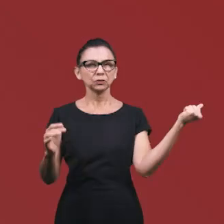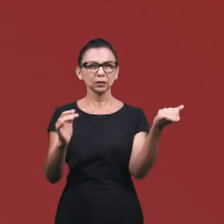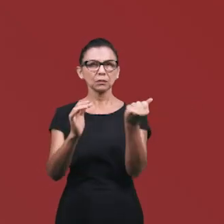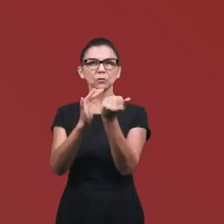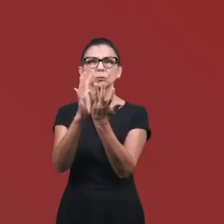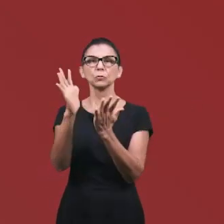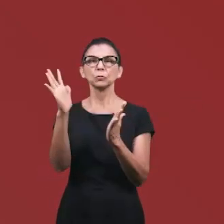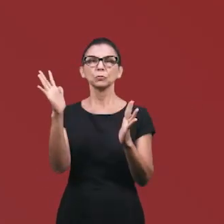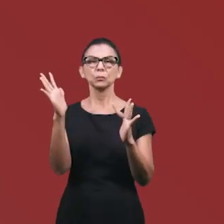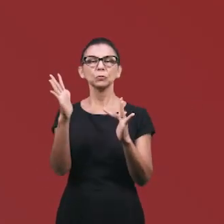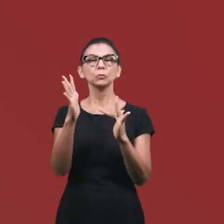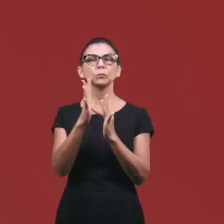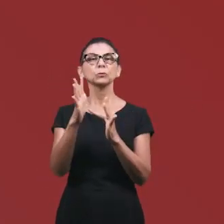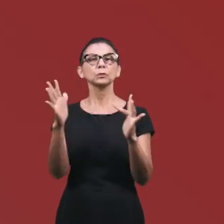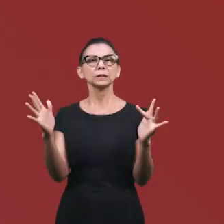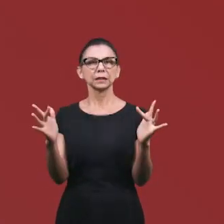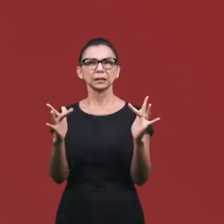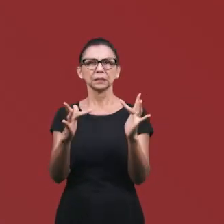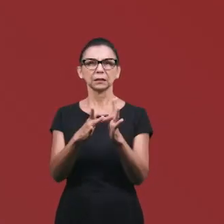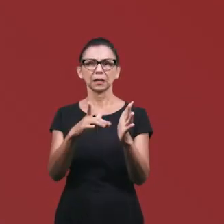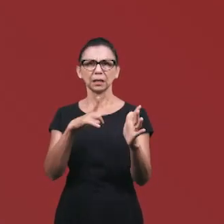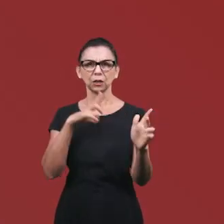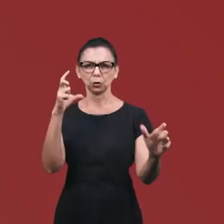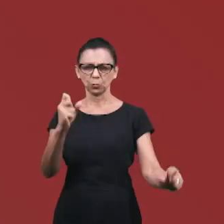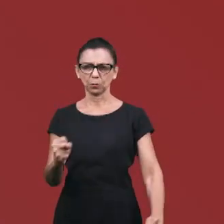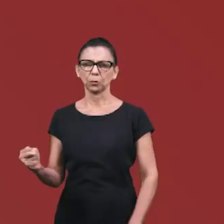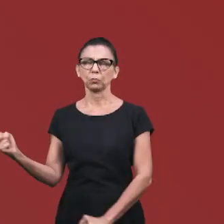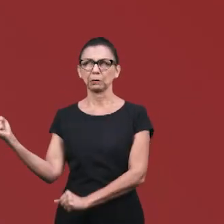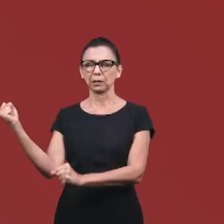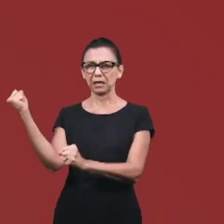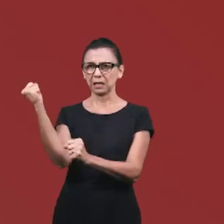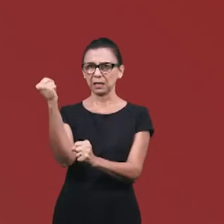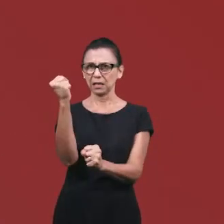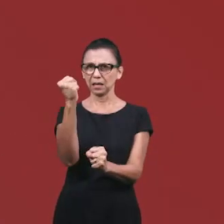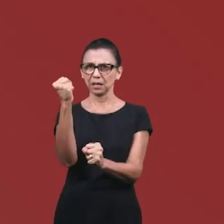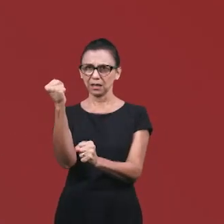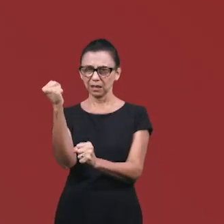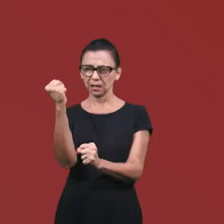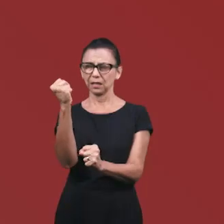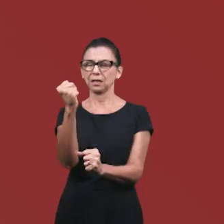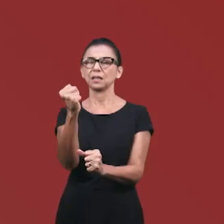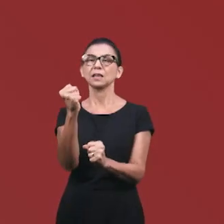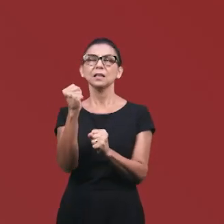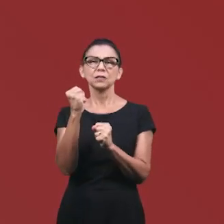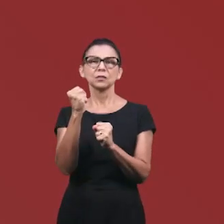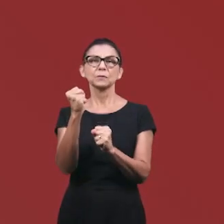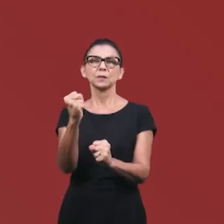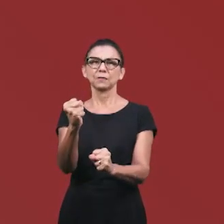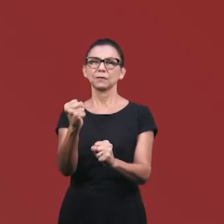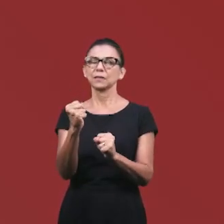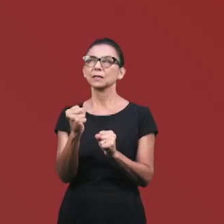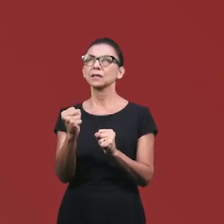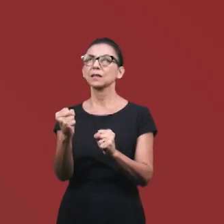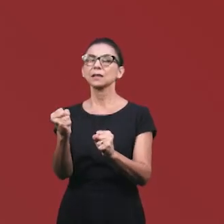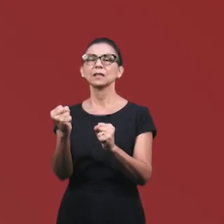Pois o sangue de Jesus é que tem o poder.